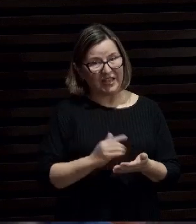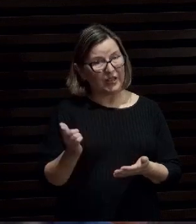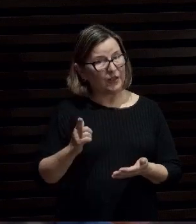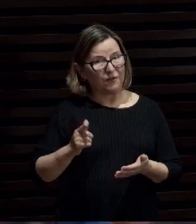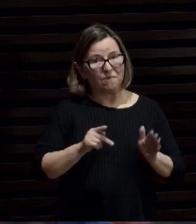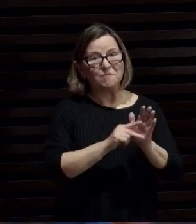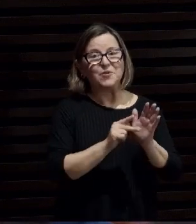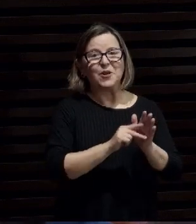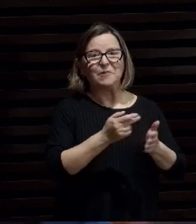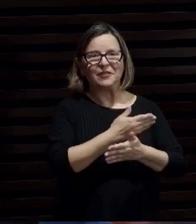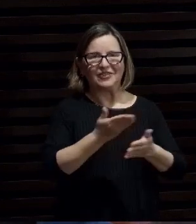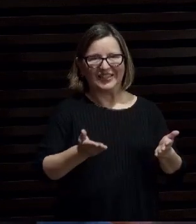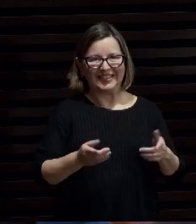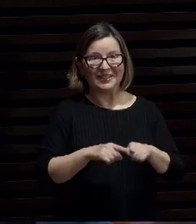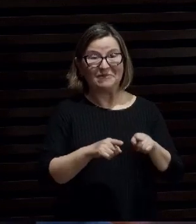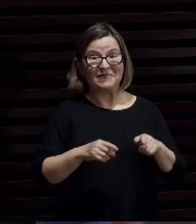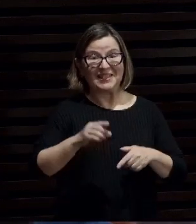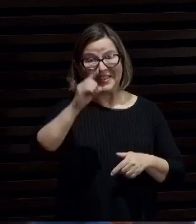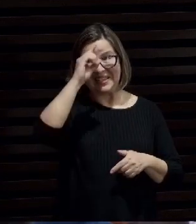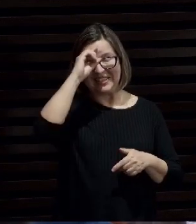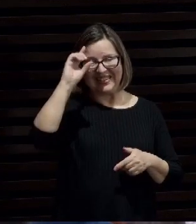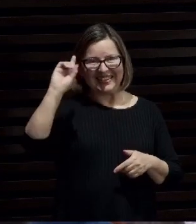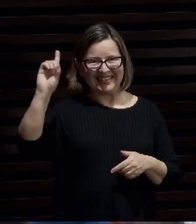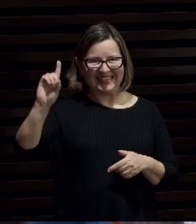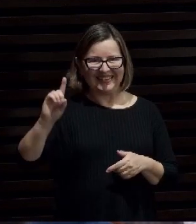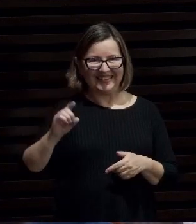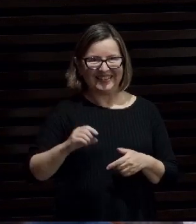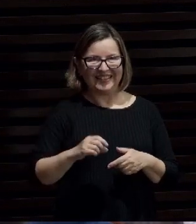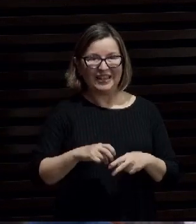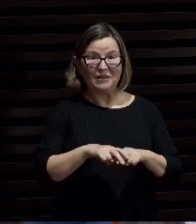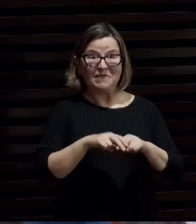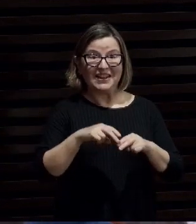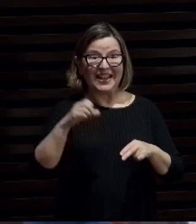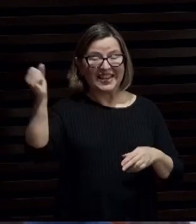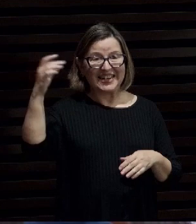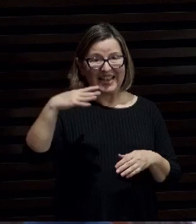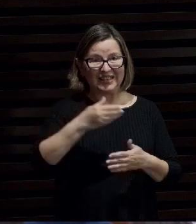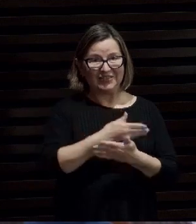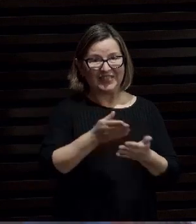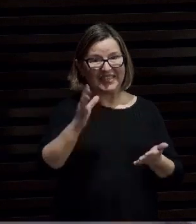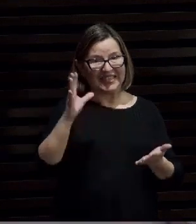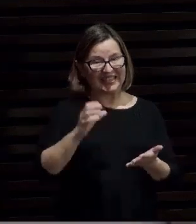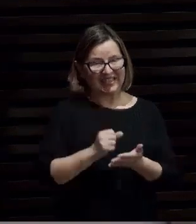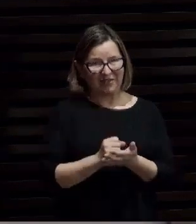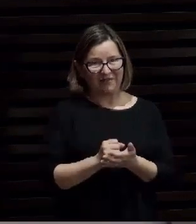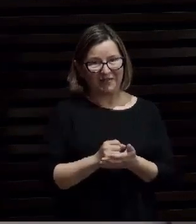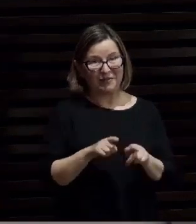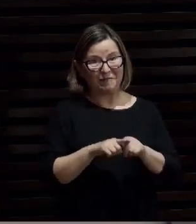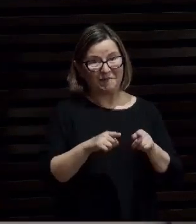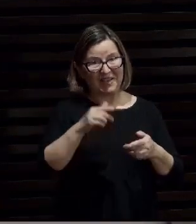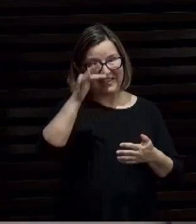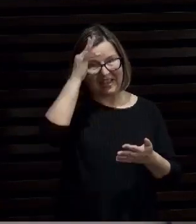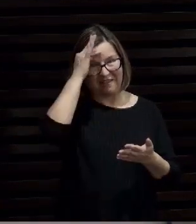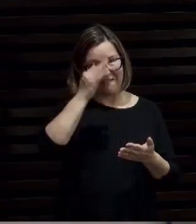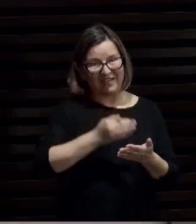dom de Deus. Pela graça sois salvos mediante a fé, mas a fé não vem de vós.